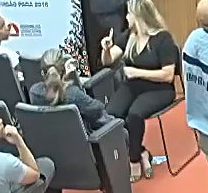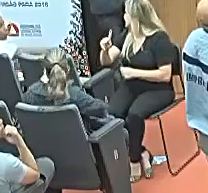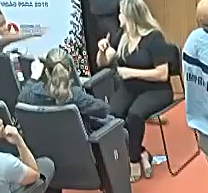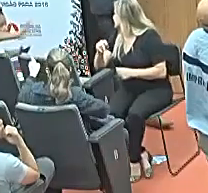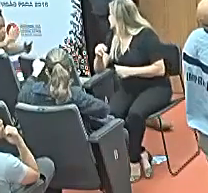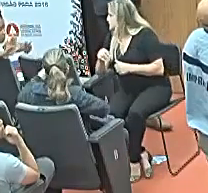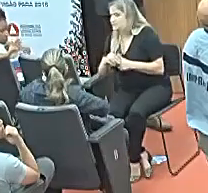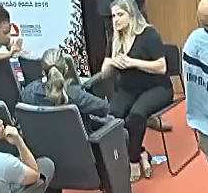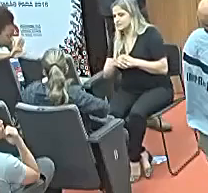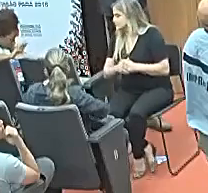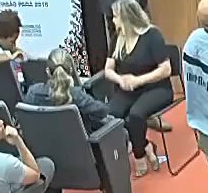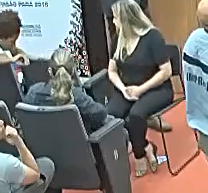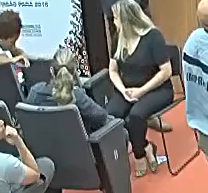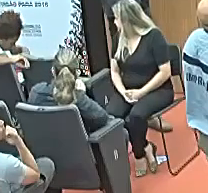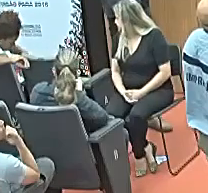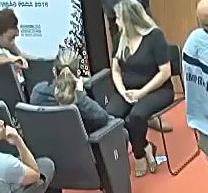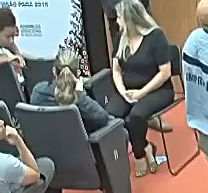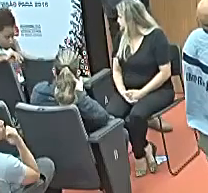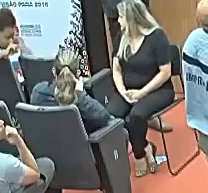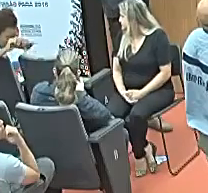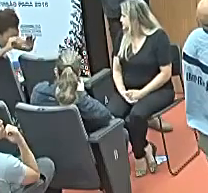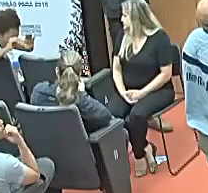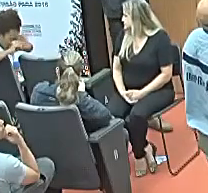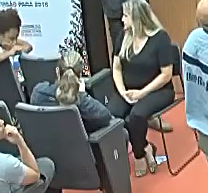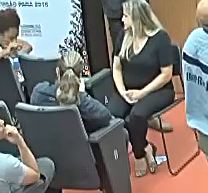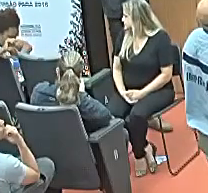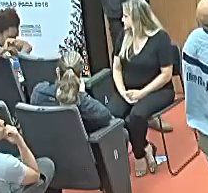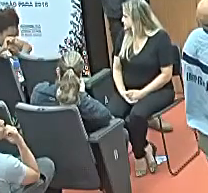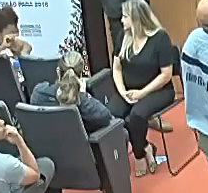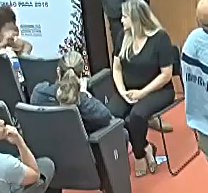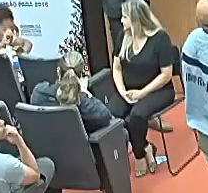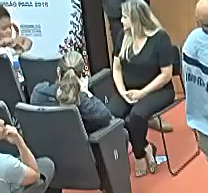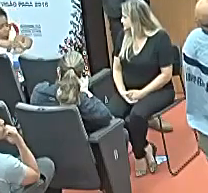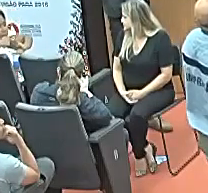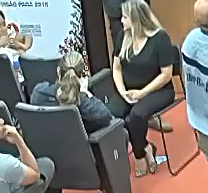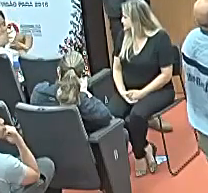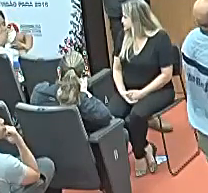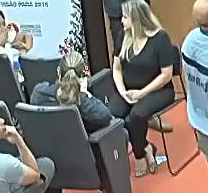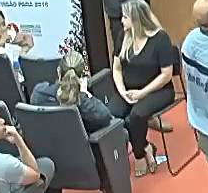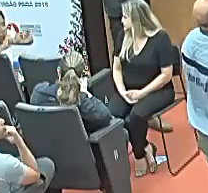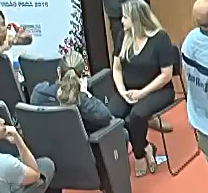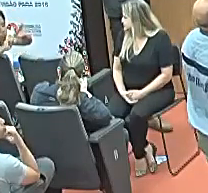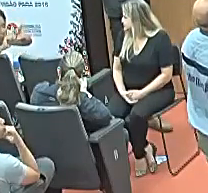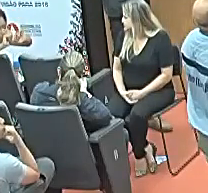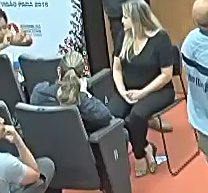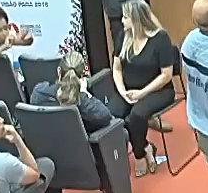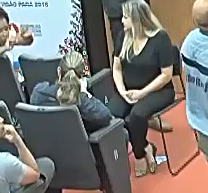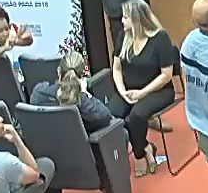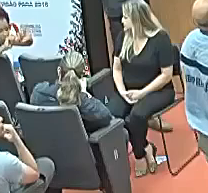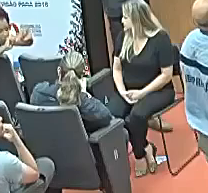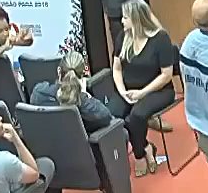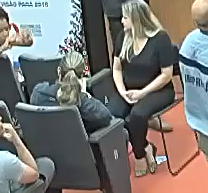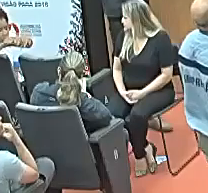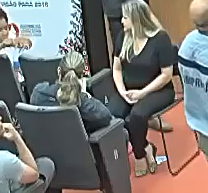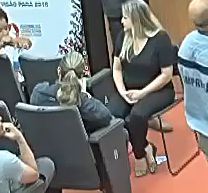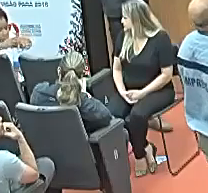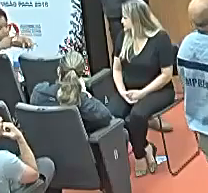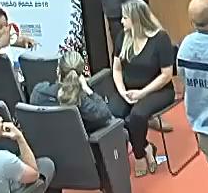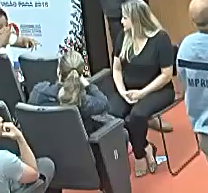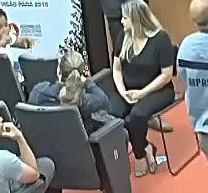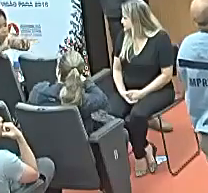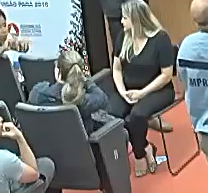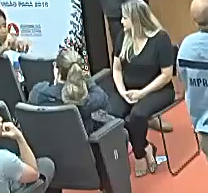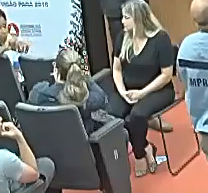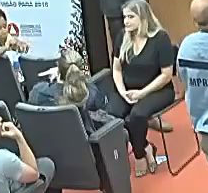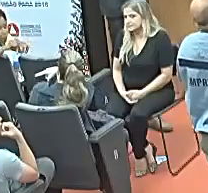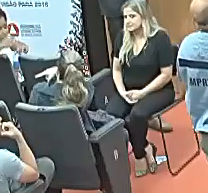17 18 talvez um período onde o o o volume